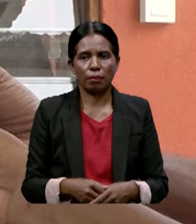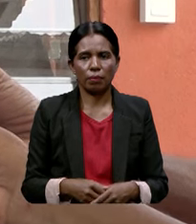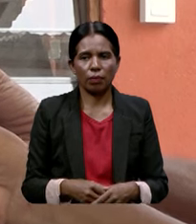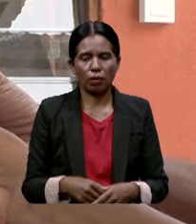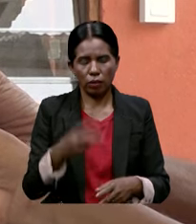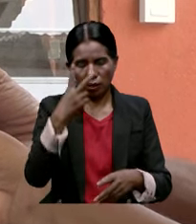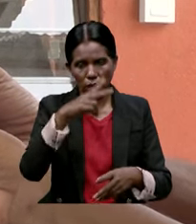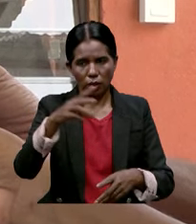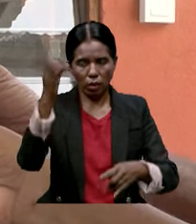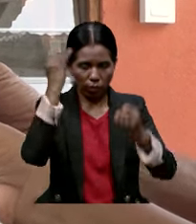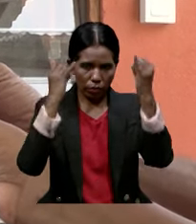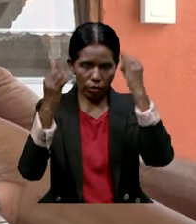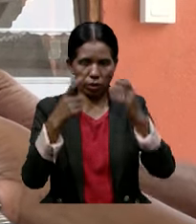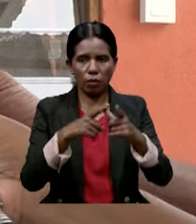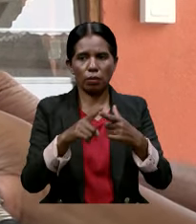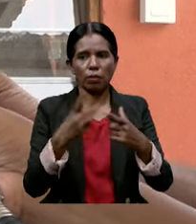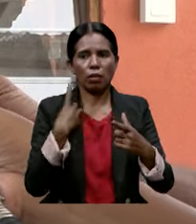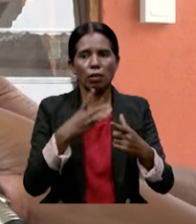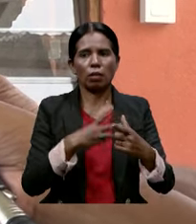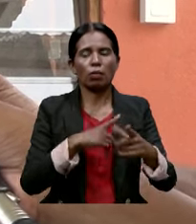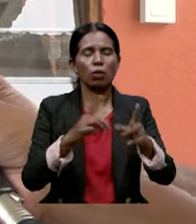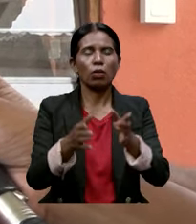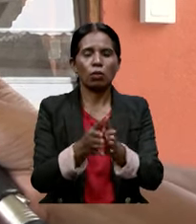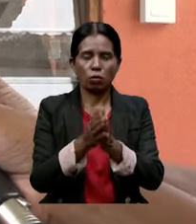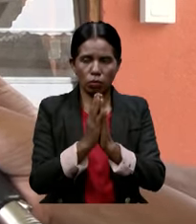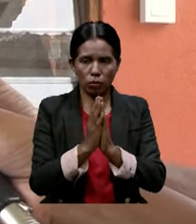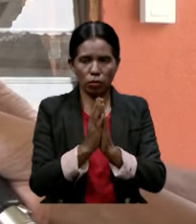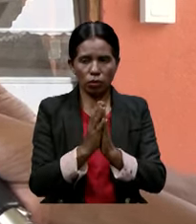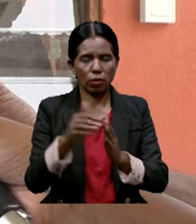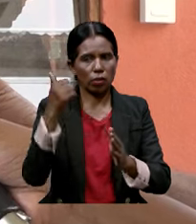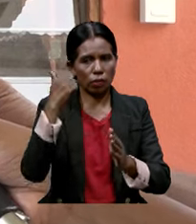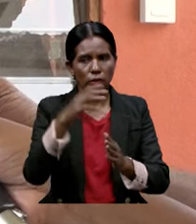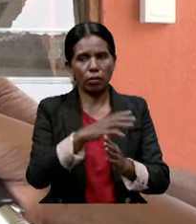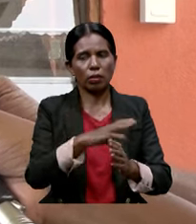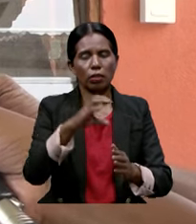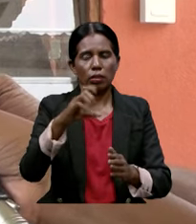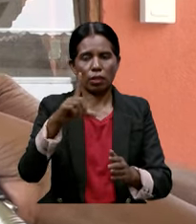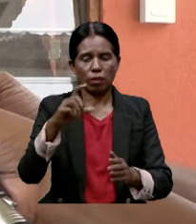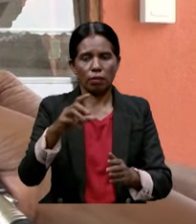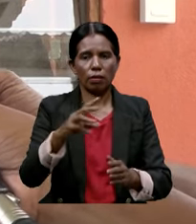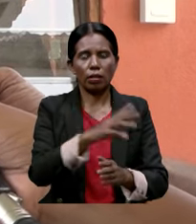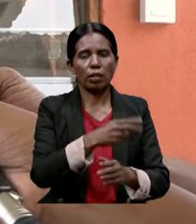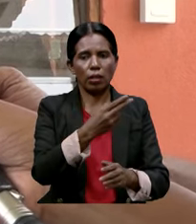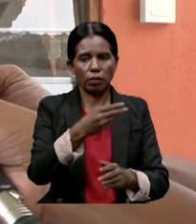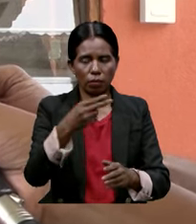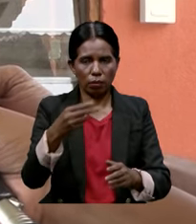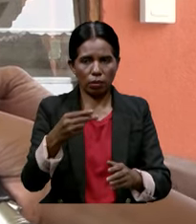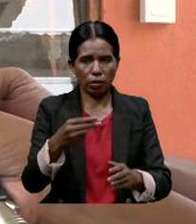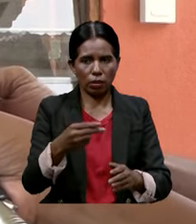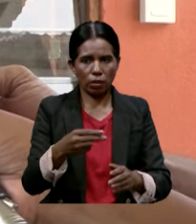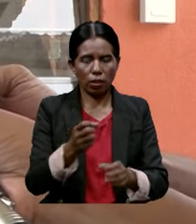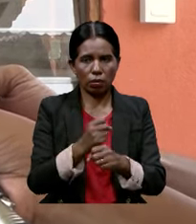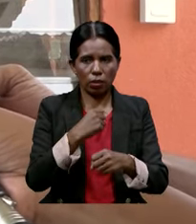verifica tuir informasaun na. E depois ami mas kontaktu diretamente ba Shell Manufacturing Indonesia nebe maka